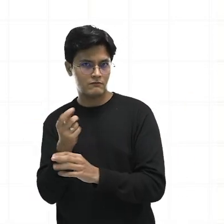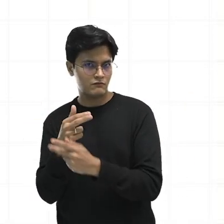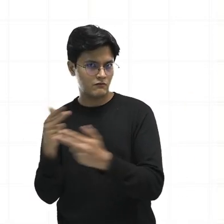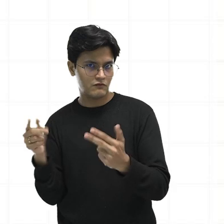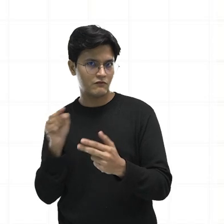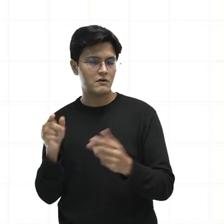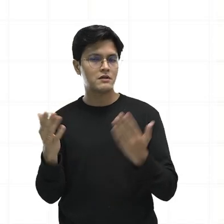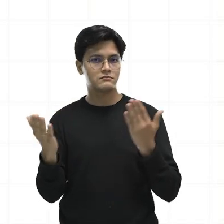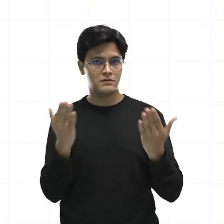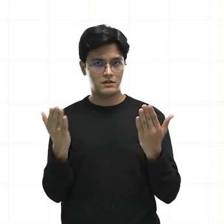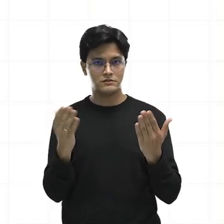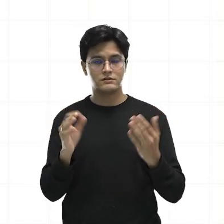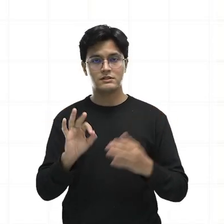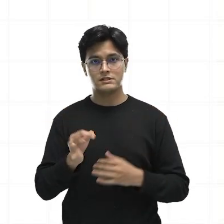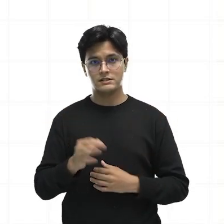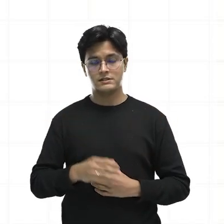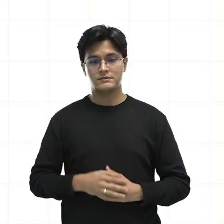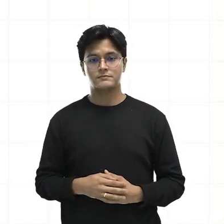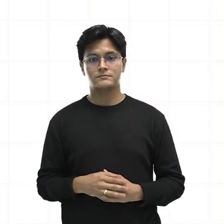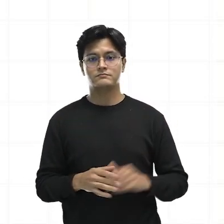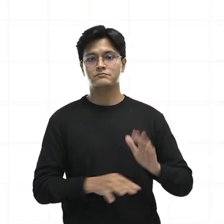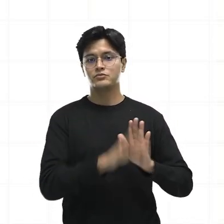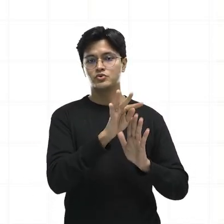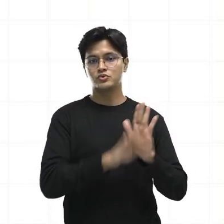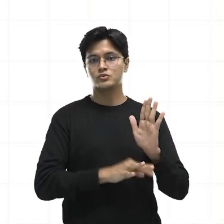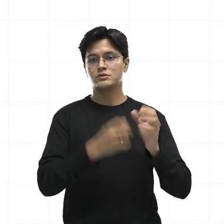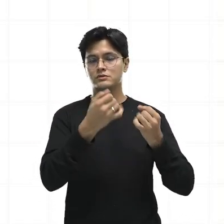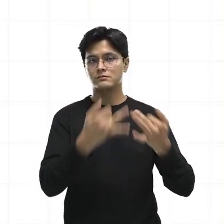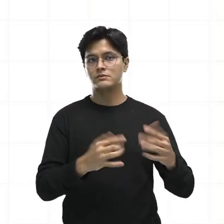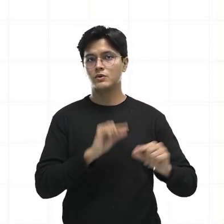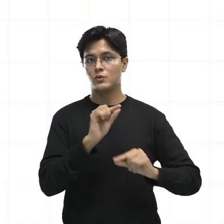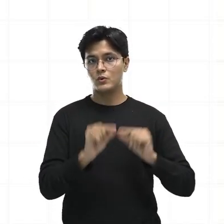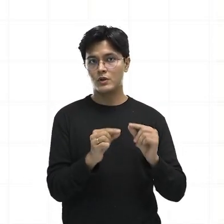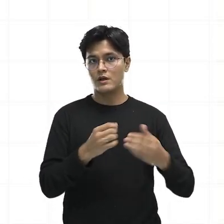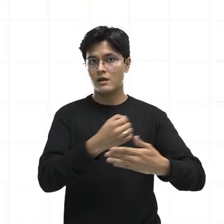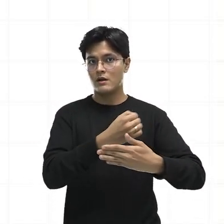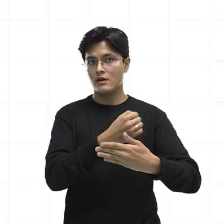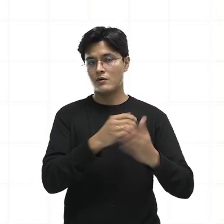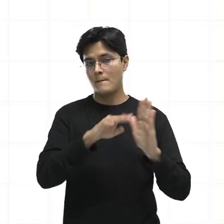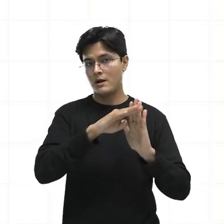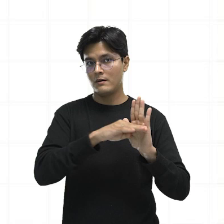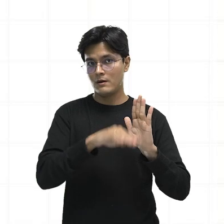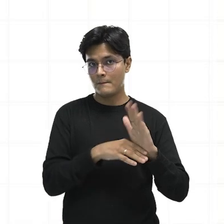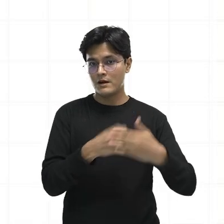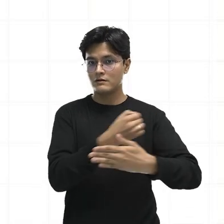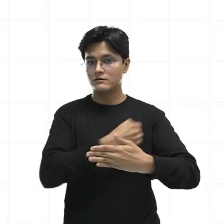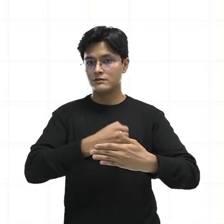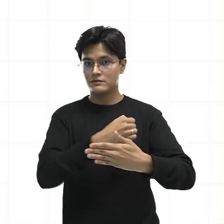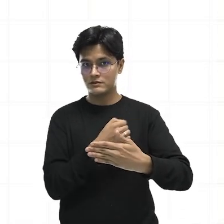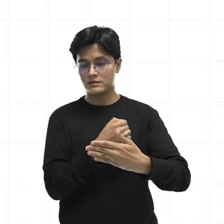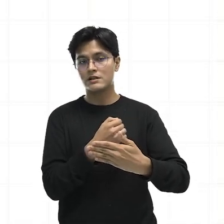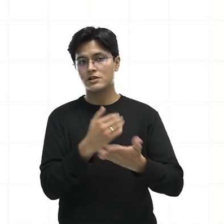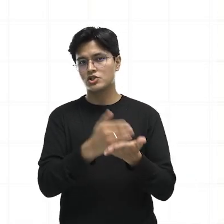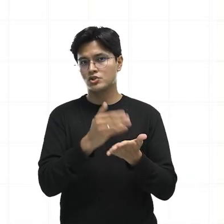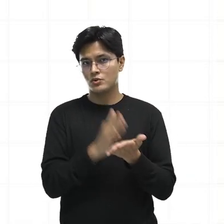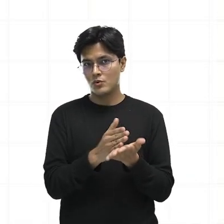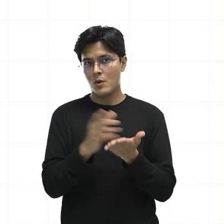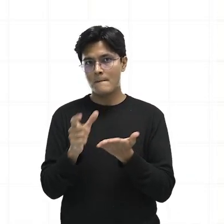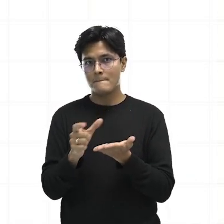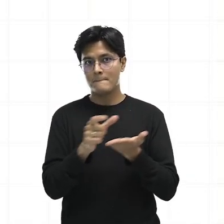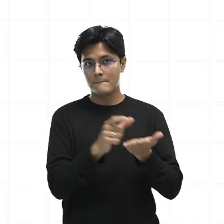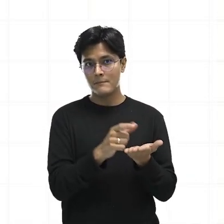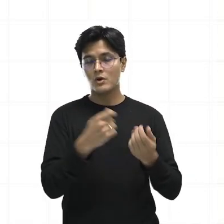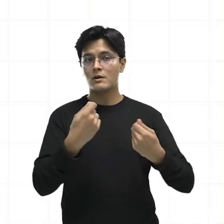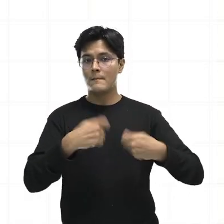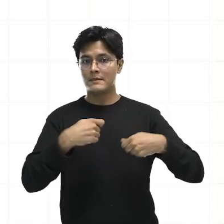Uma receita de bolo precisa de 3 xícaras de farinha para fazer 24 cupcakes. Quantas xícaras de farinha